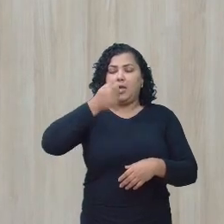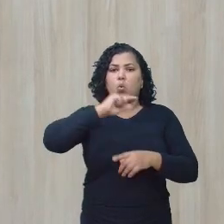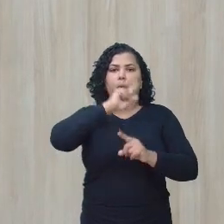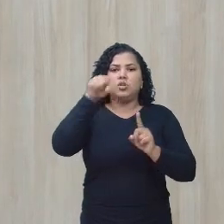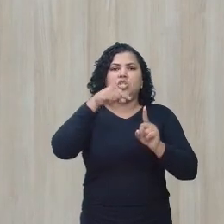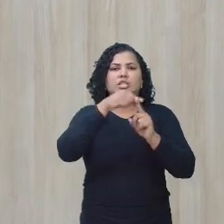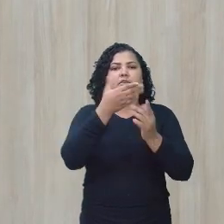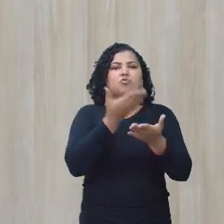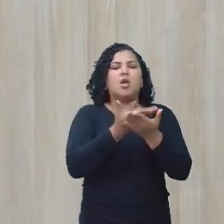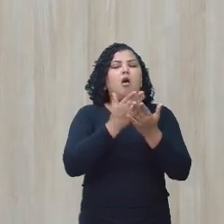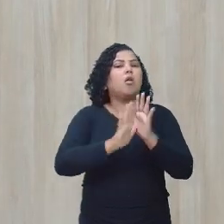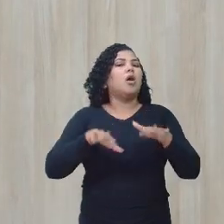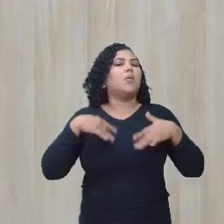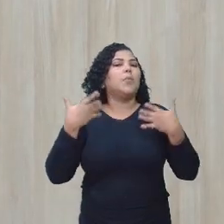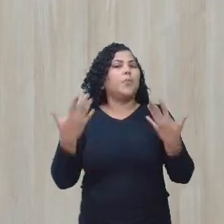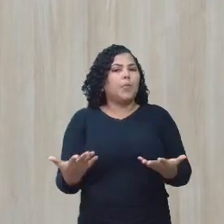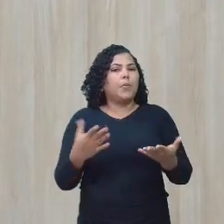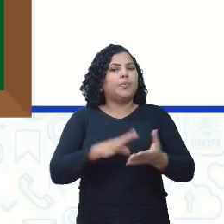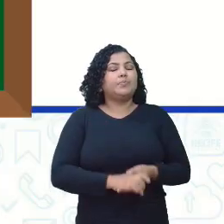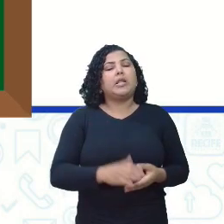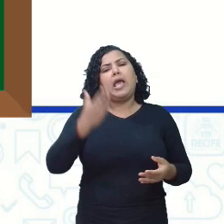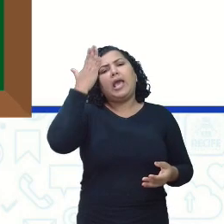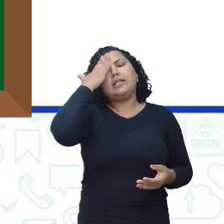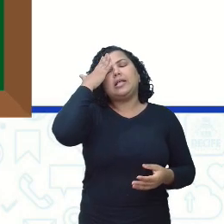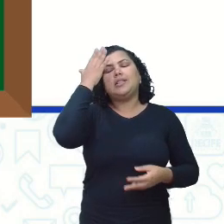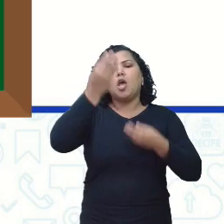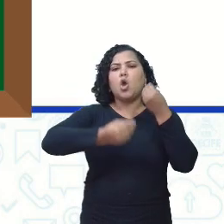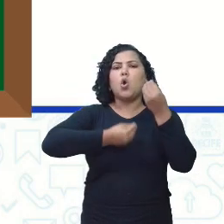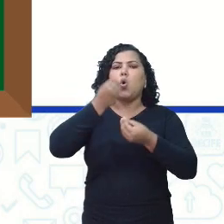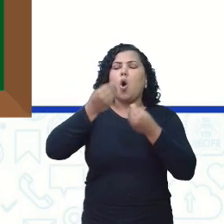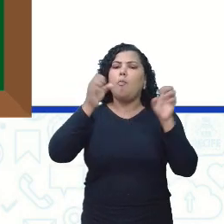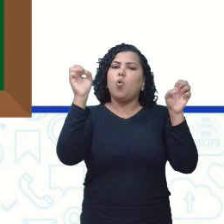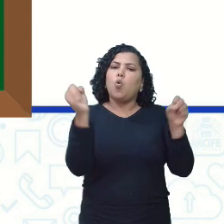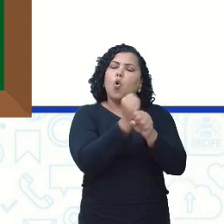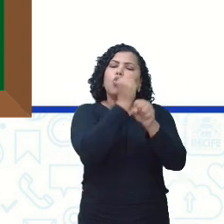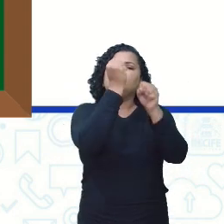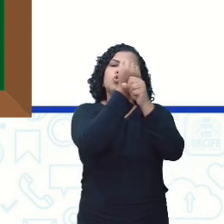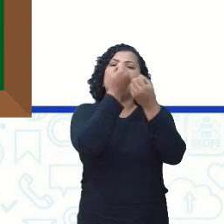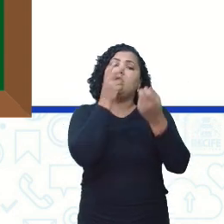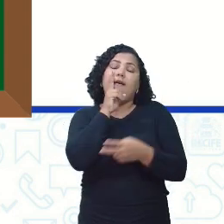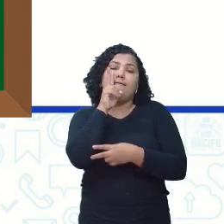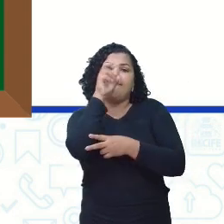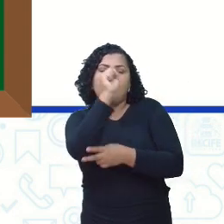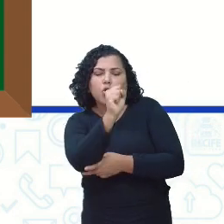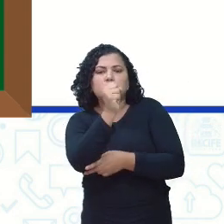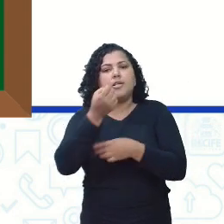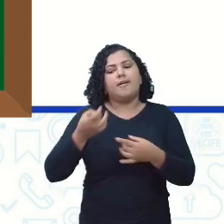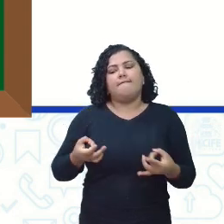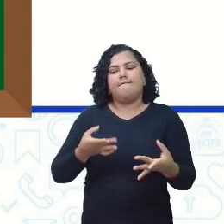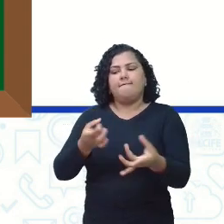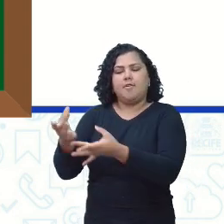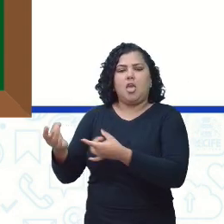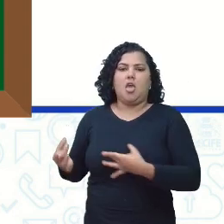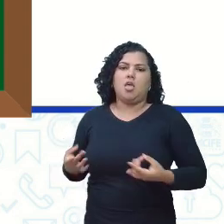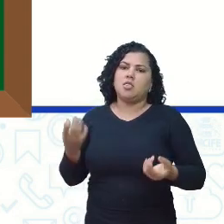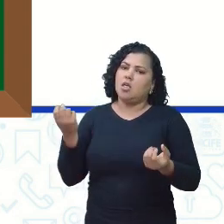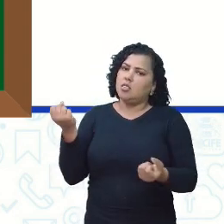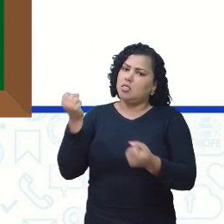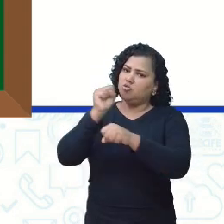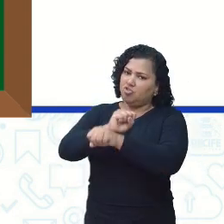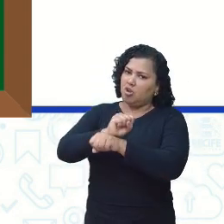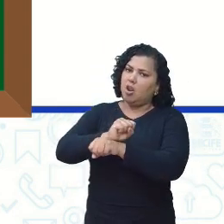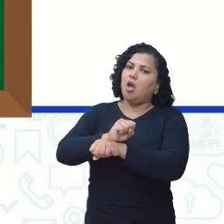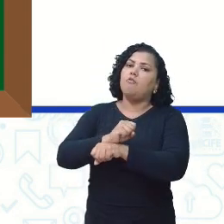Vamos aqui tocar os objetivos da aula. Compreender como se deu o processo de construção e fortalecimento do tráfico de pessoas escravizadas para a América